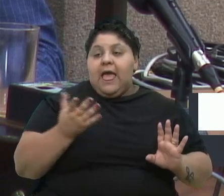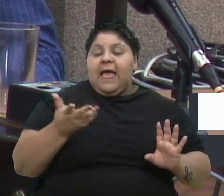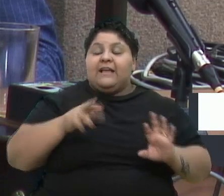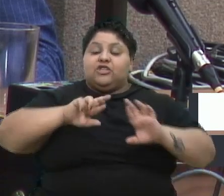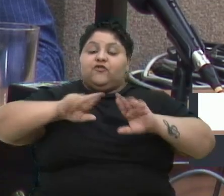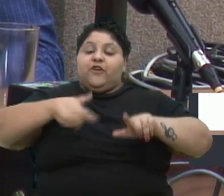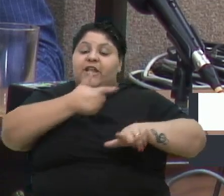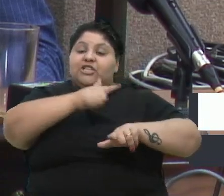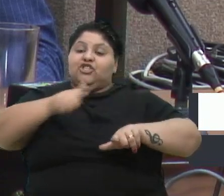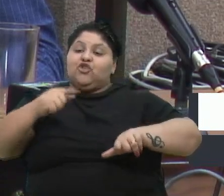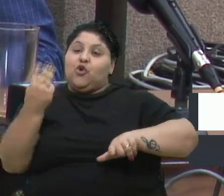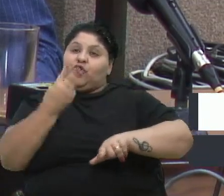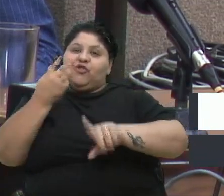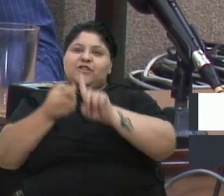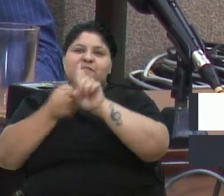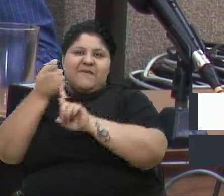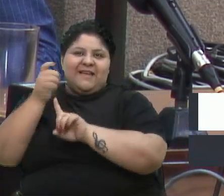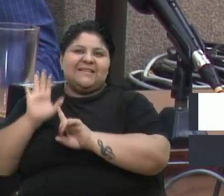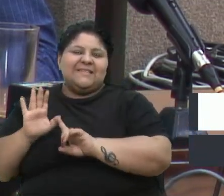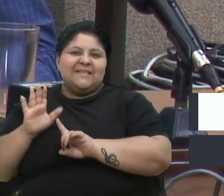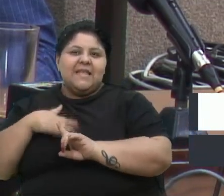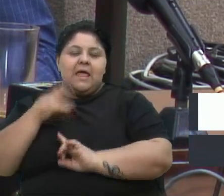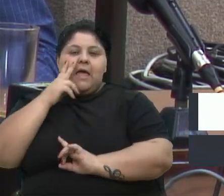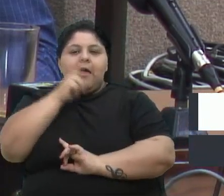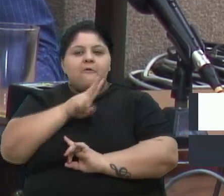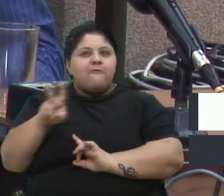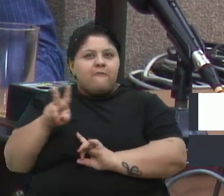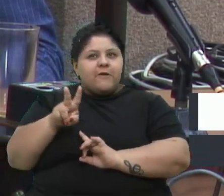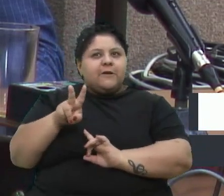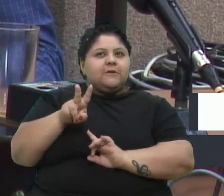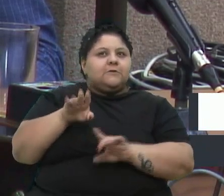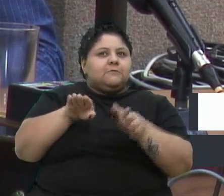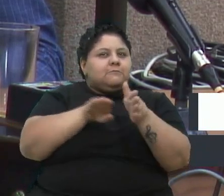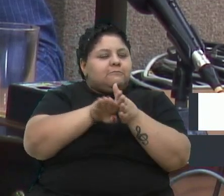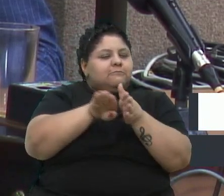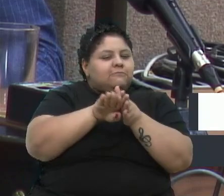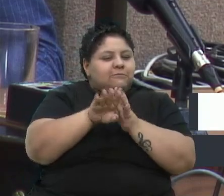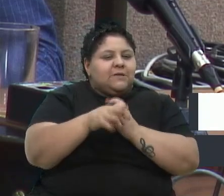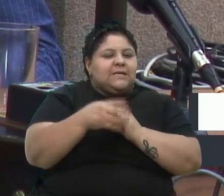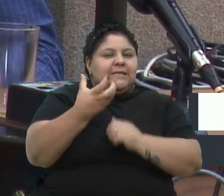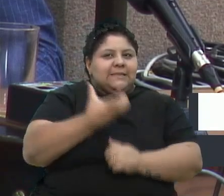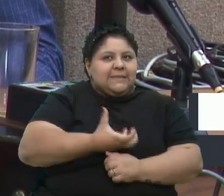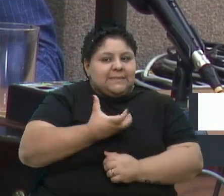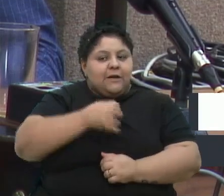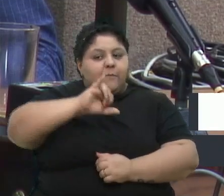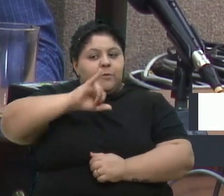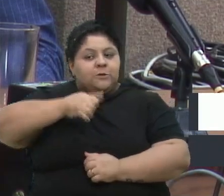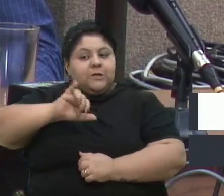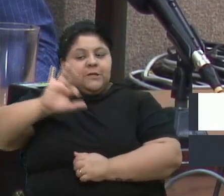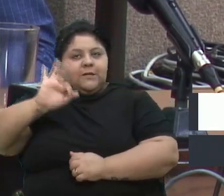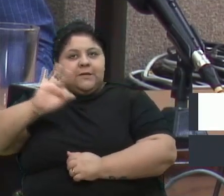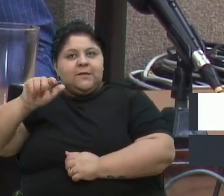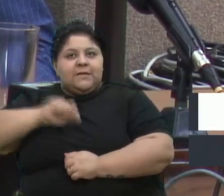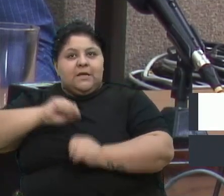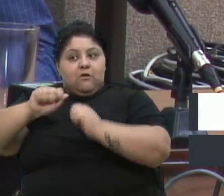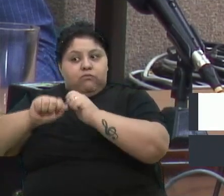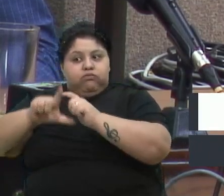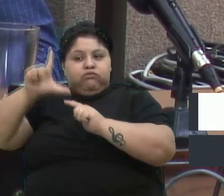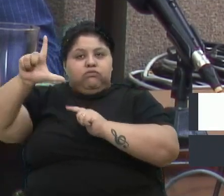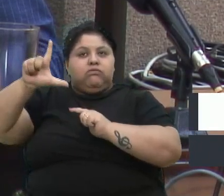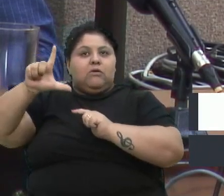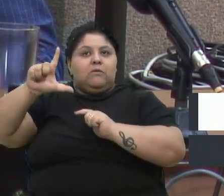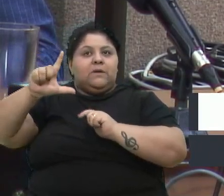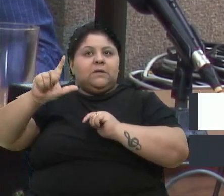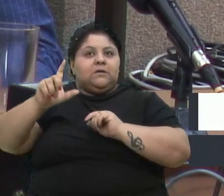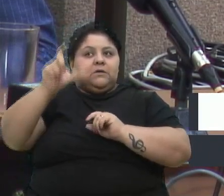Eu vejo assim, até mesmo nas minhas consultorias, enfim, dezembro, janeiro e fevereiro tem um aumento de fluxo das